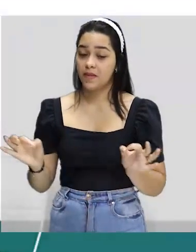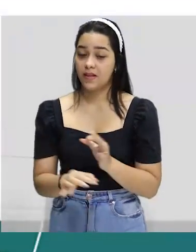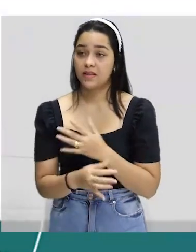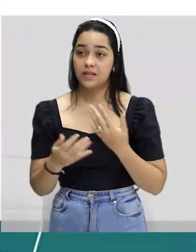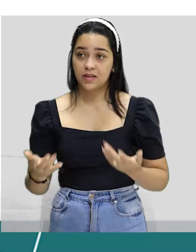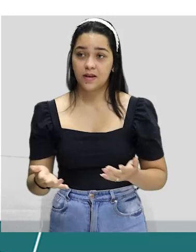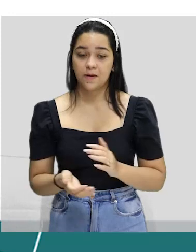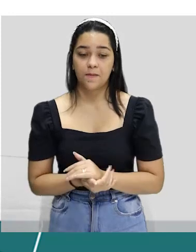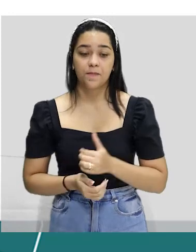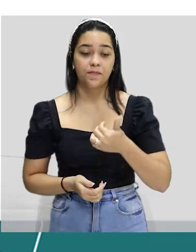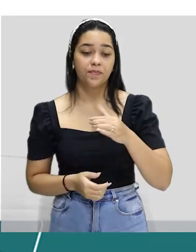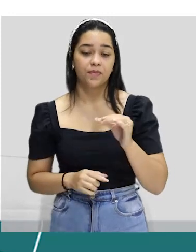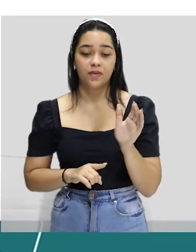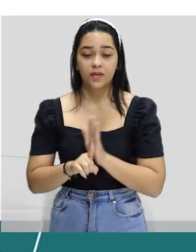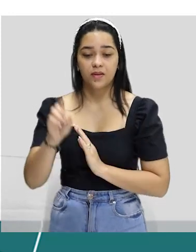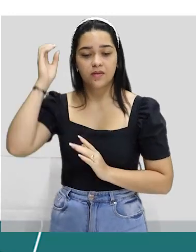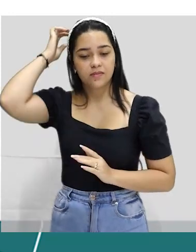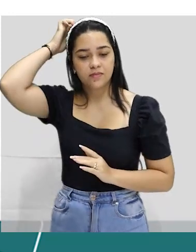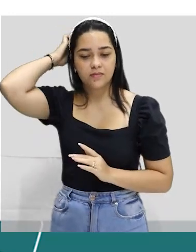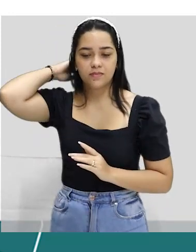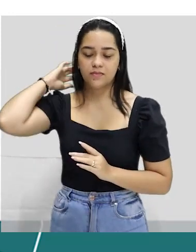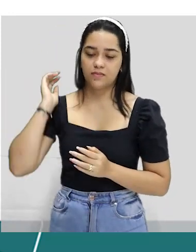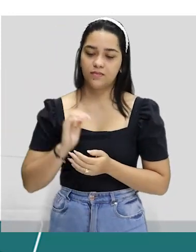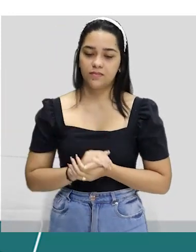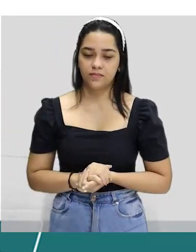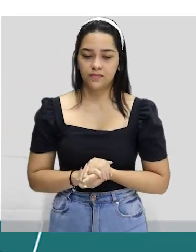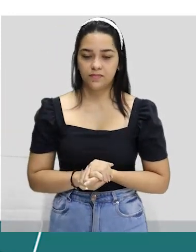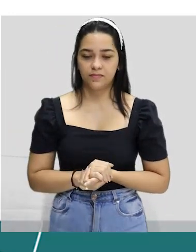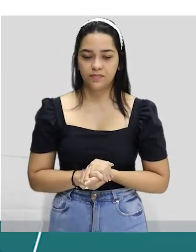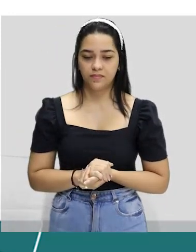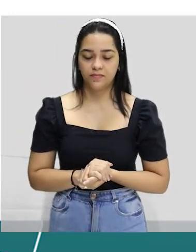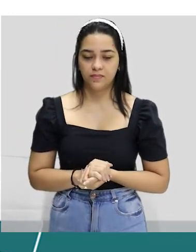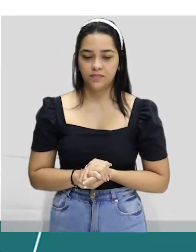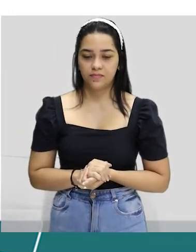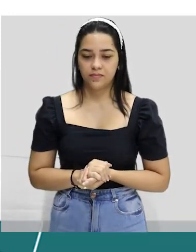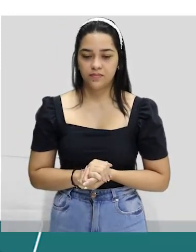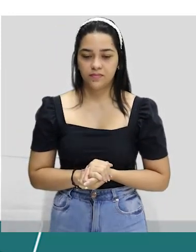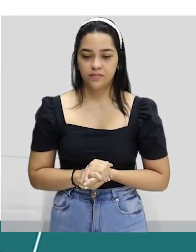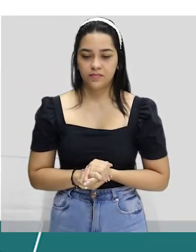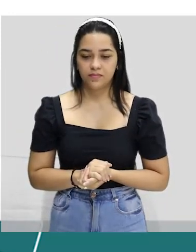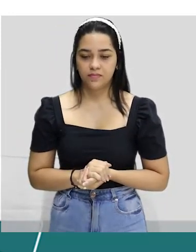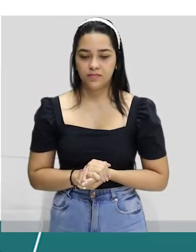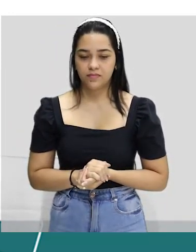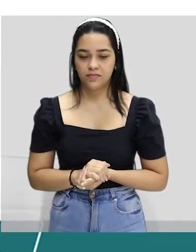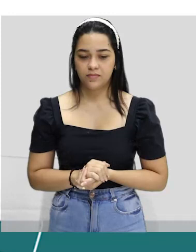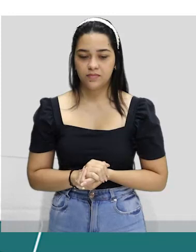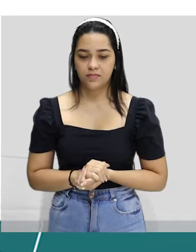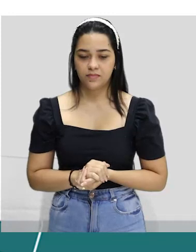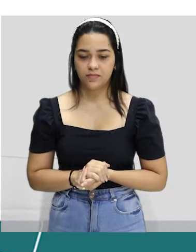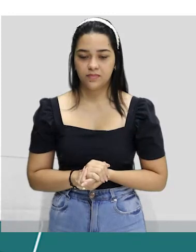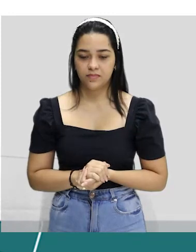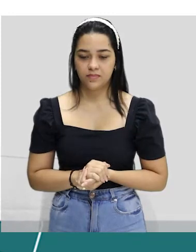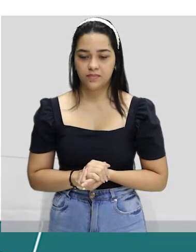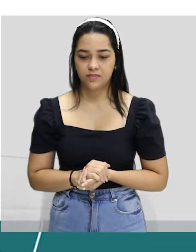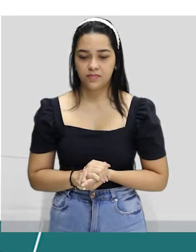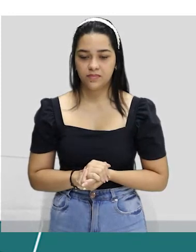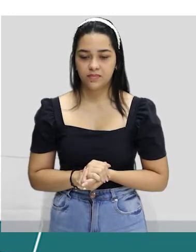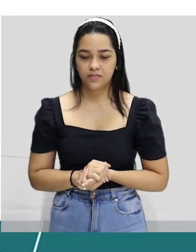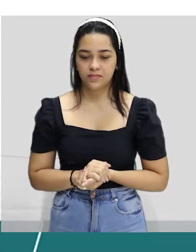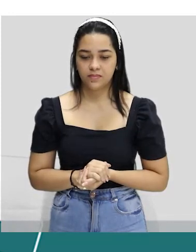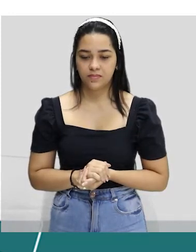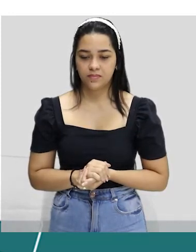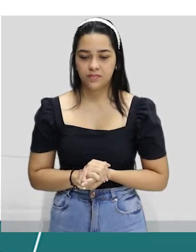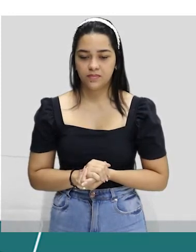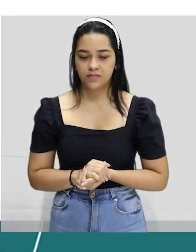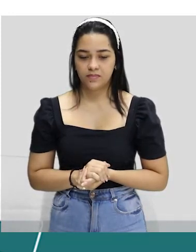finalizar, horóscopo. É possível que você esteja inclinado a agir com tolerância e paciência, movido pela vontade de